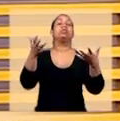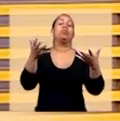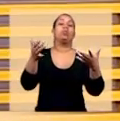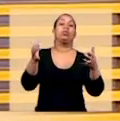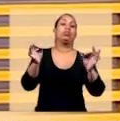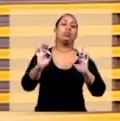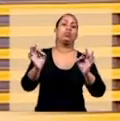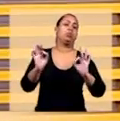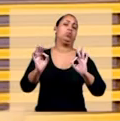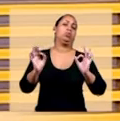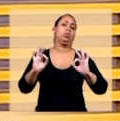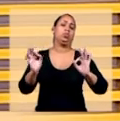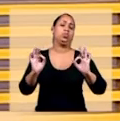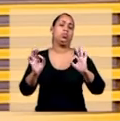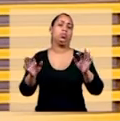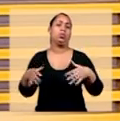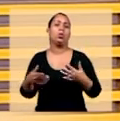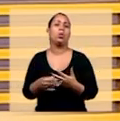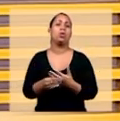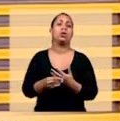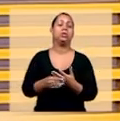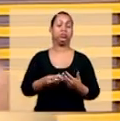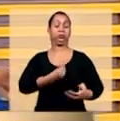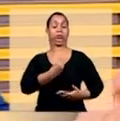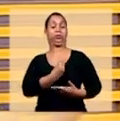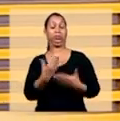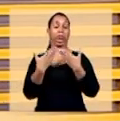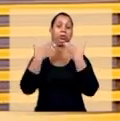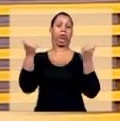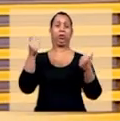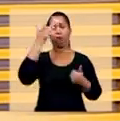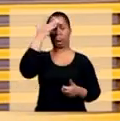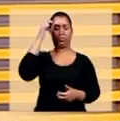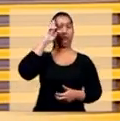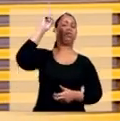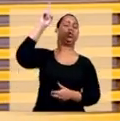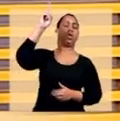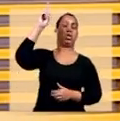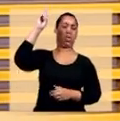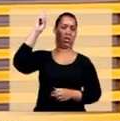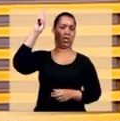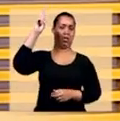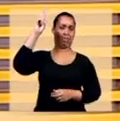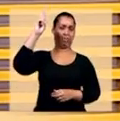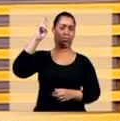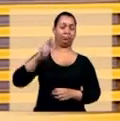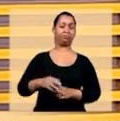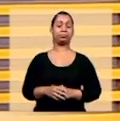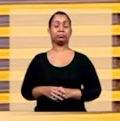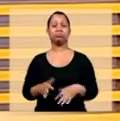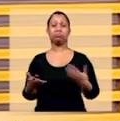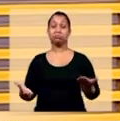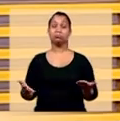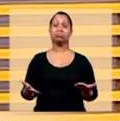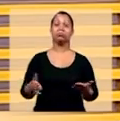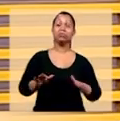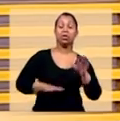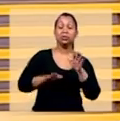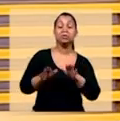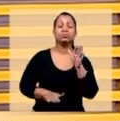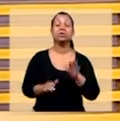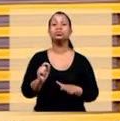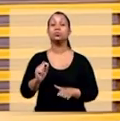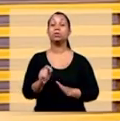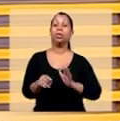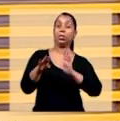ser levados em conta na hora de se promover alguém para chefe a gerenciamento, a liderança. Quer dizer,